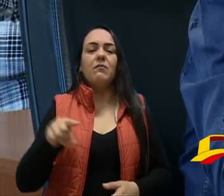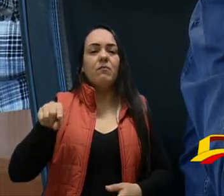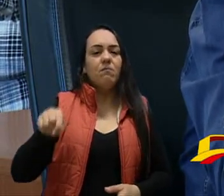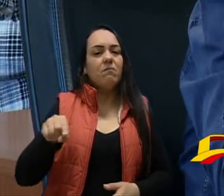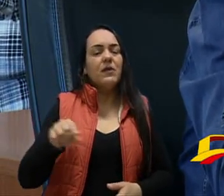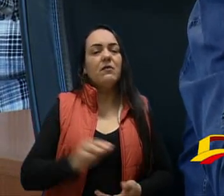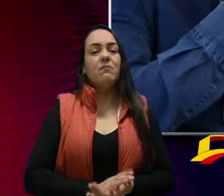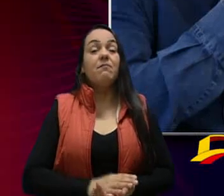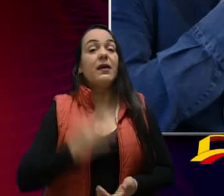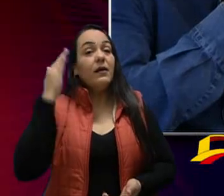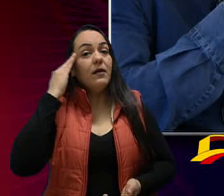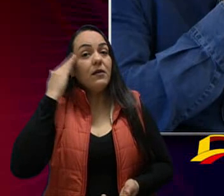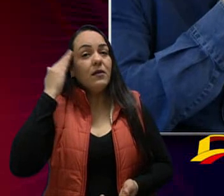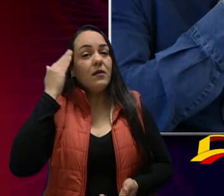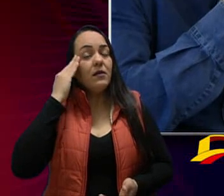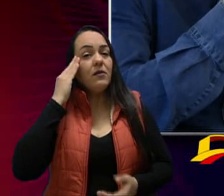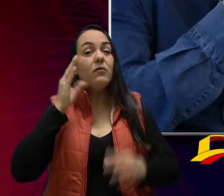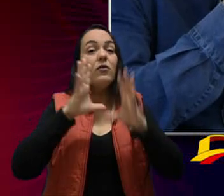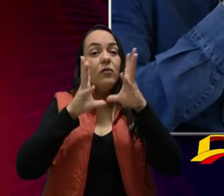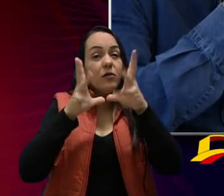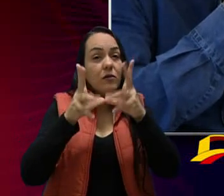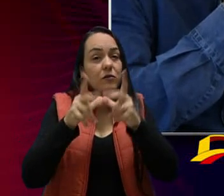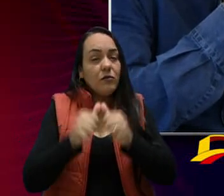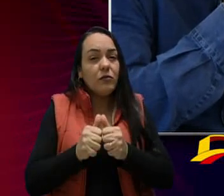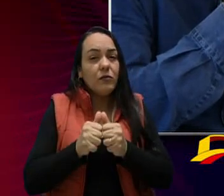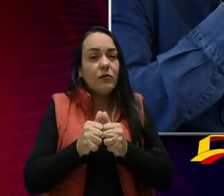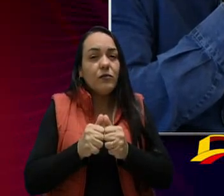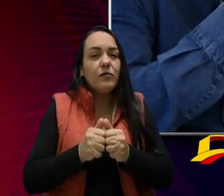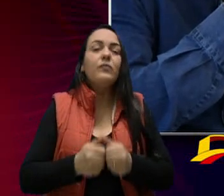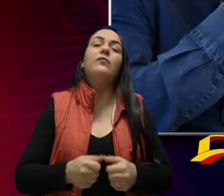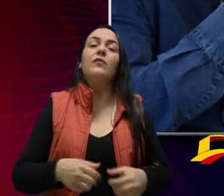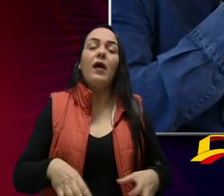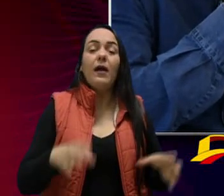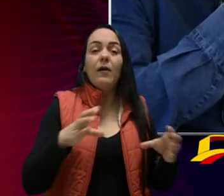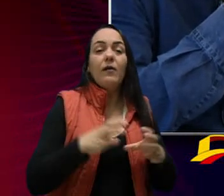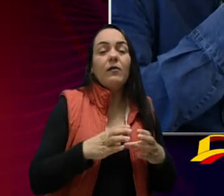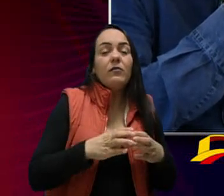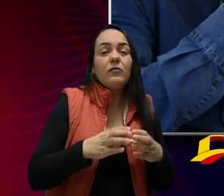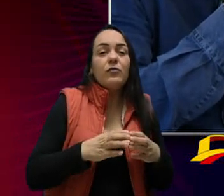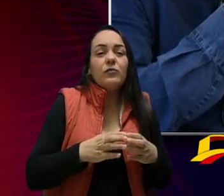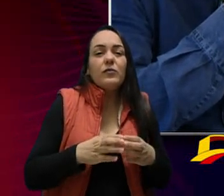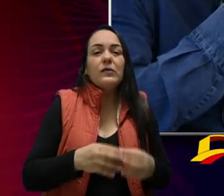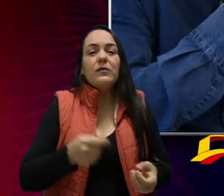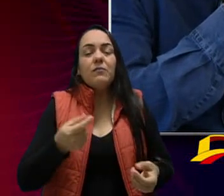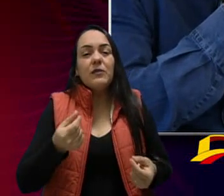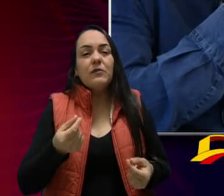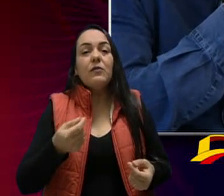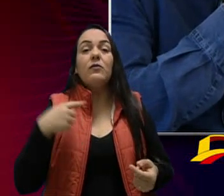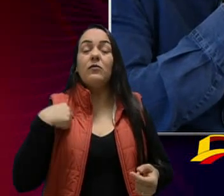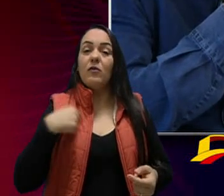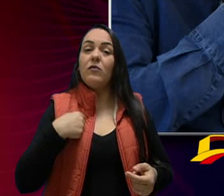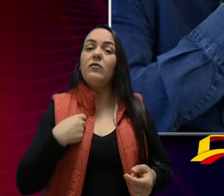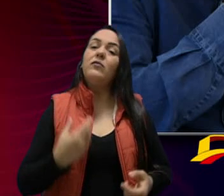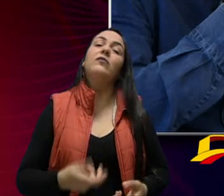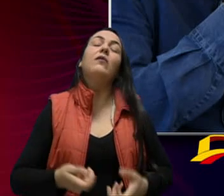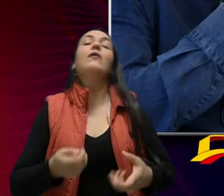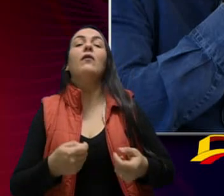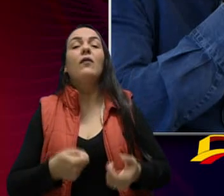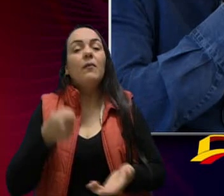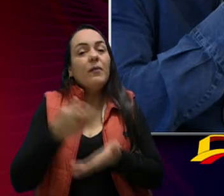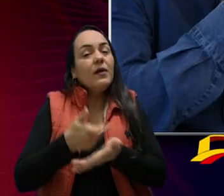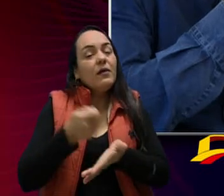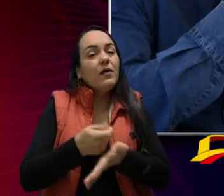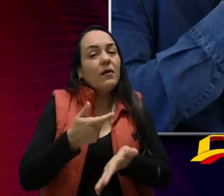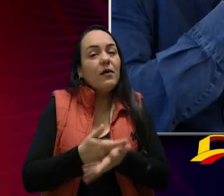meio entendido o seguinte tudo que foram empenhados nós adquirimos muitas coisas a ideia